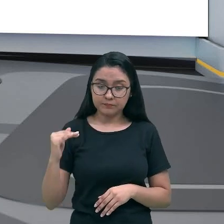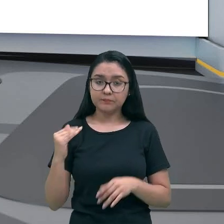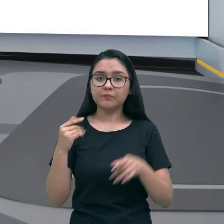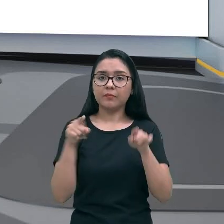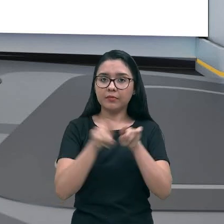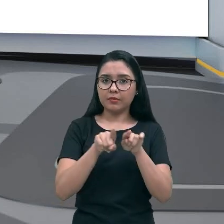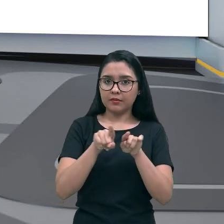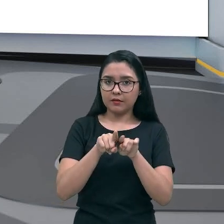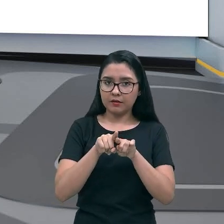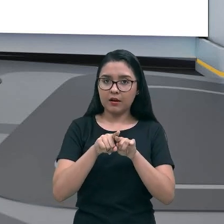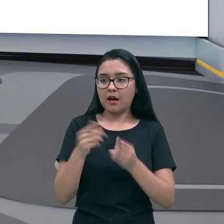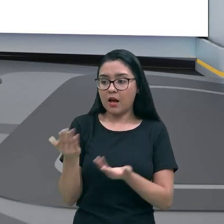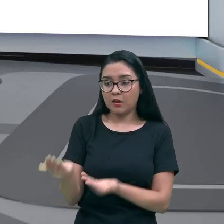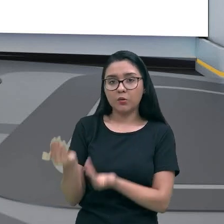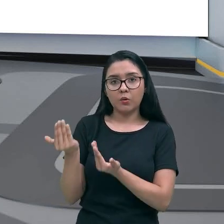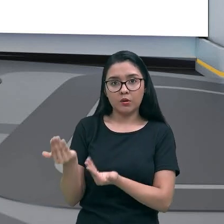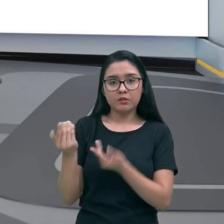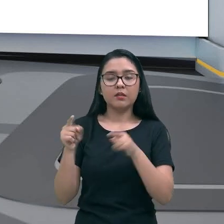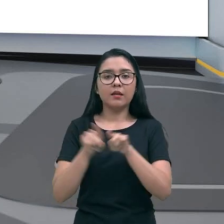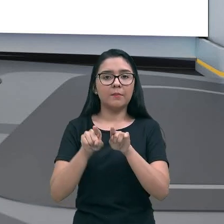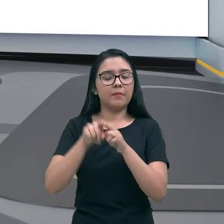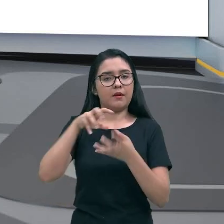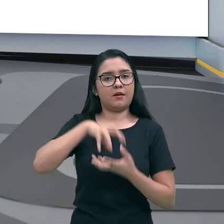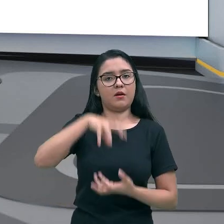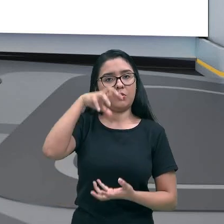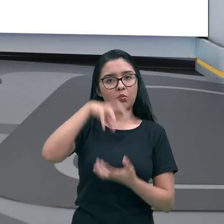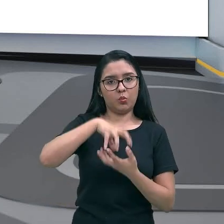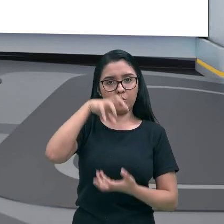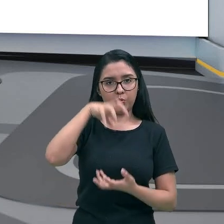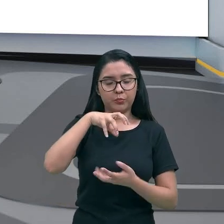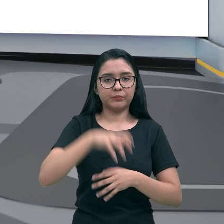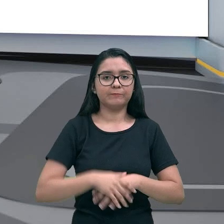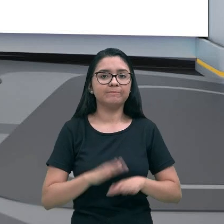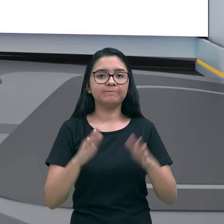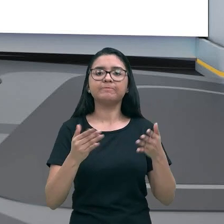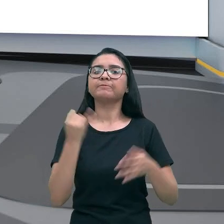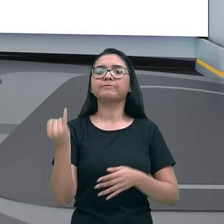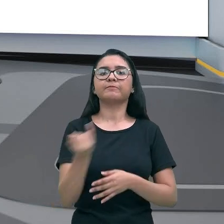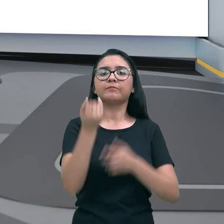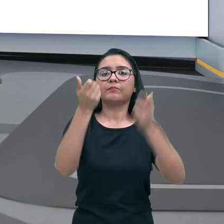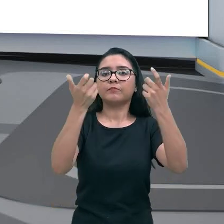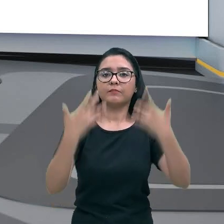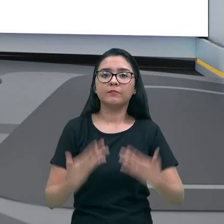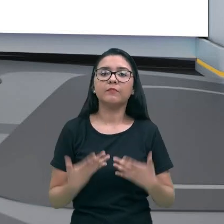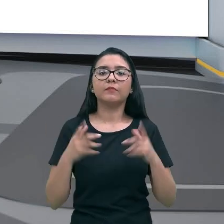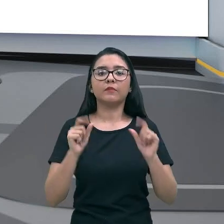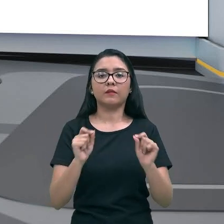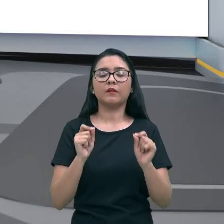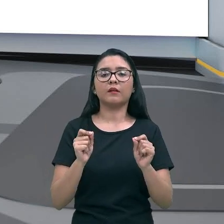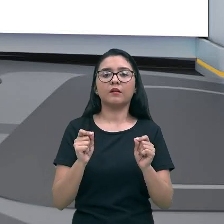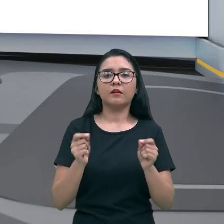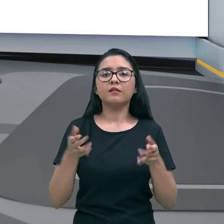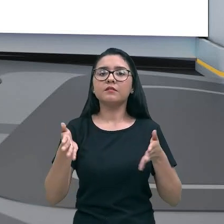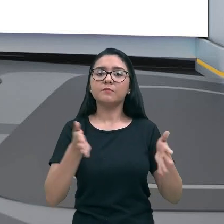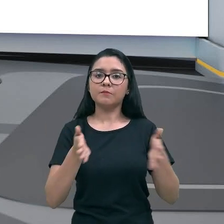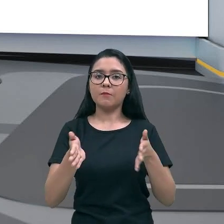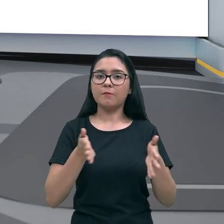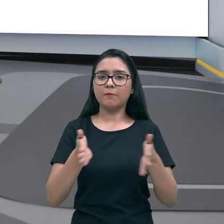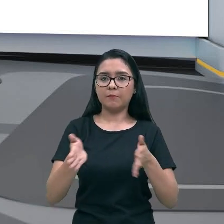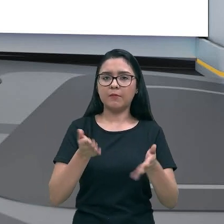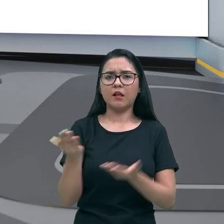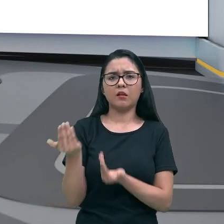a adolescência e a vida adulta, né? É importante a gente falar que esse momento da adolescência, ele é um momento de